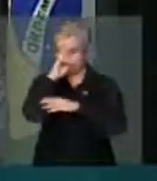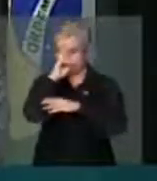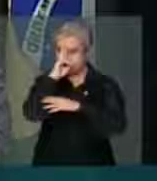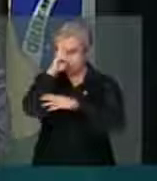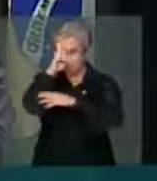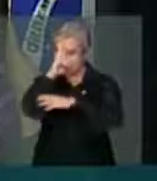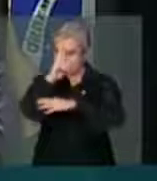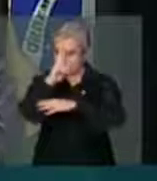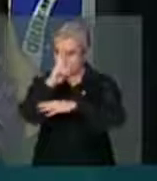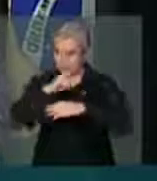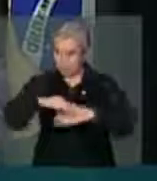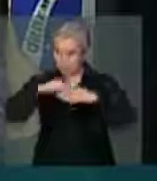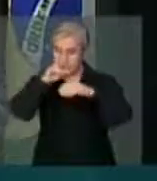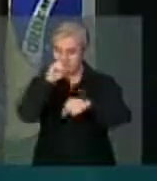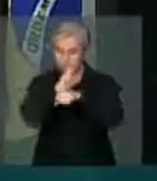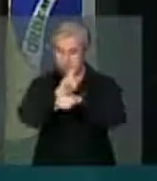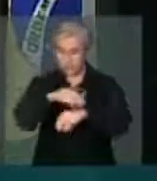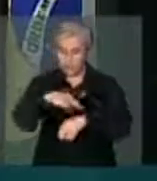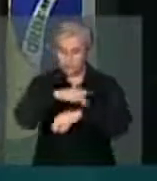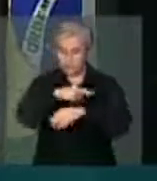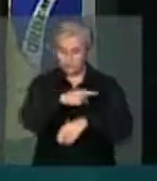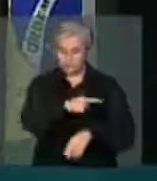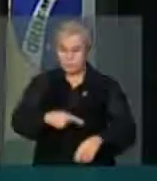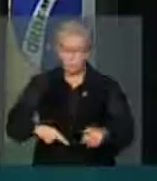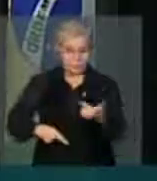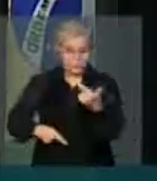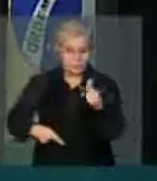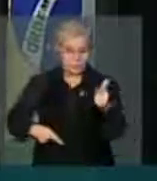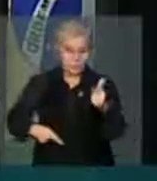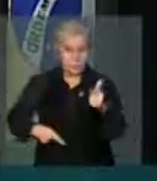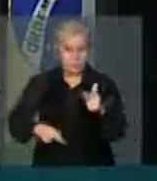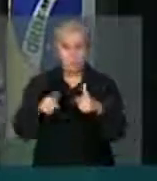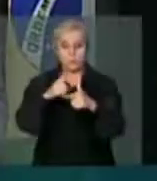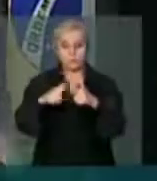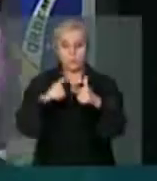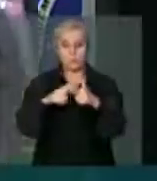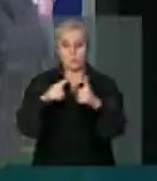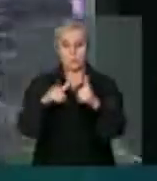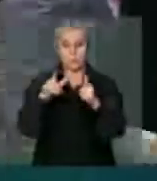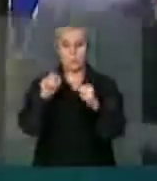não tem presidente, e a crise chama-se Dilma Rousseff. Deputado Lelo.